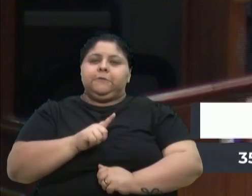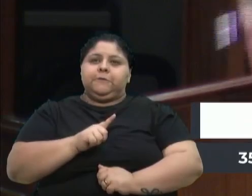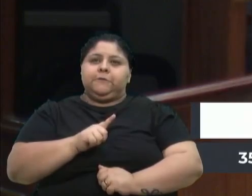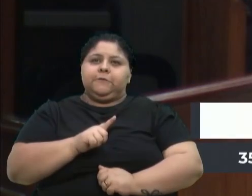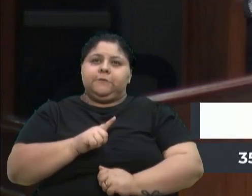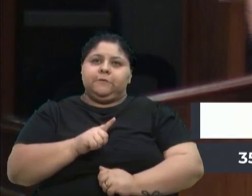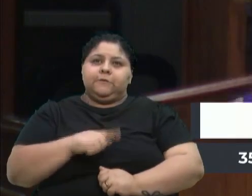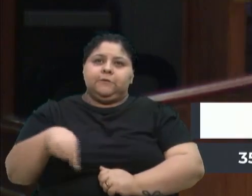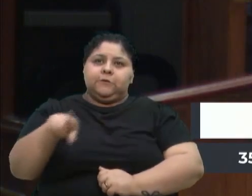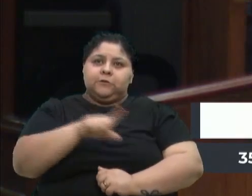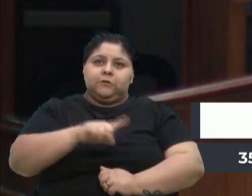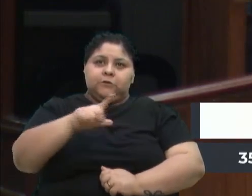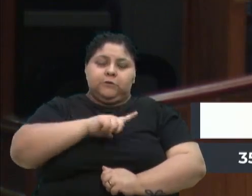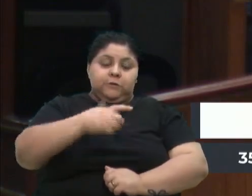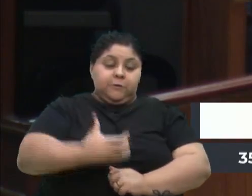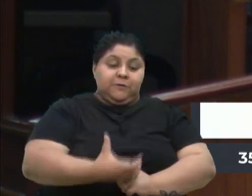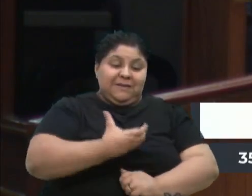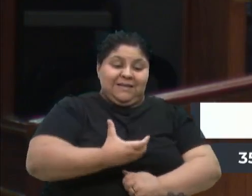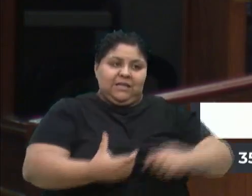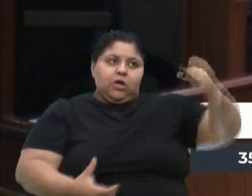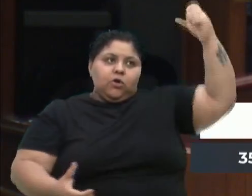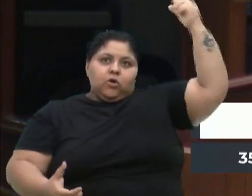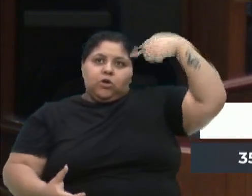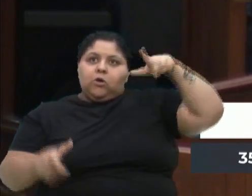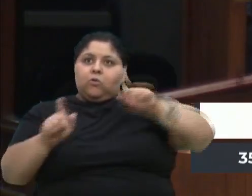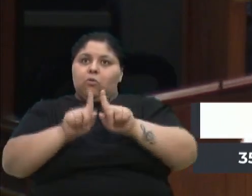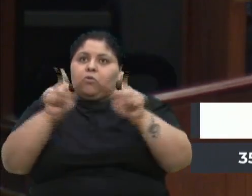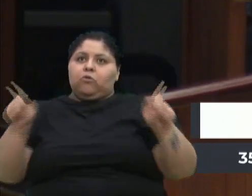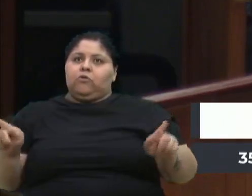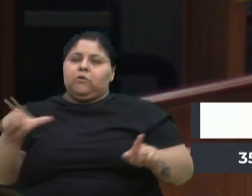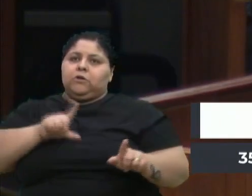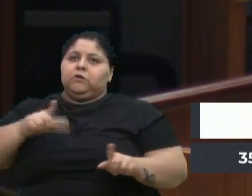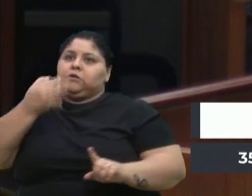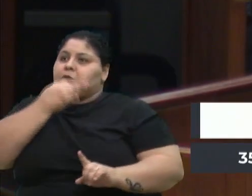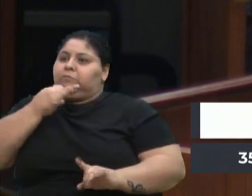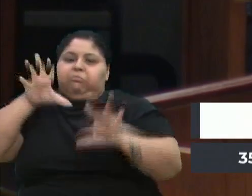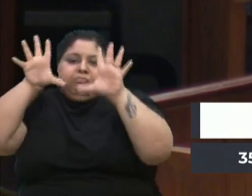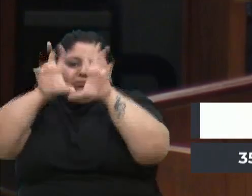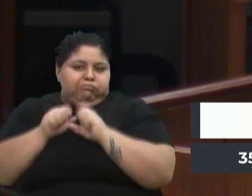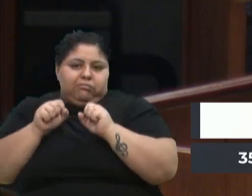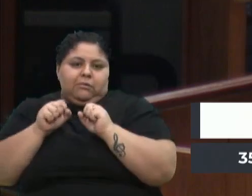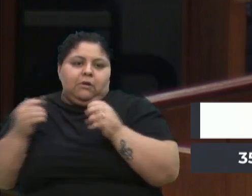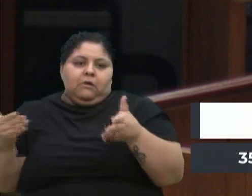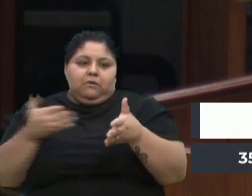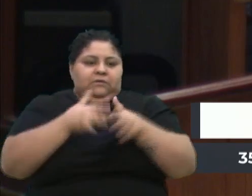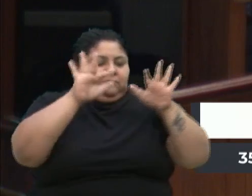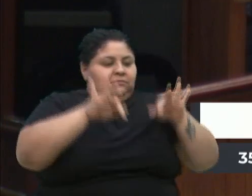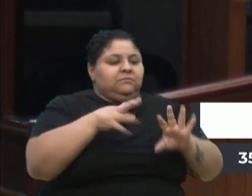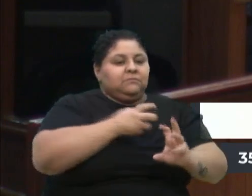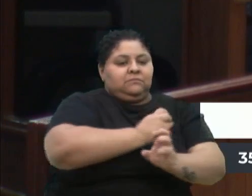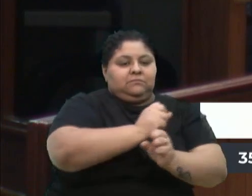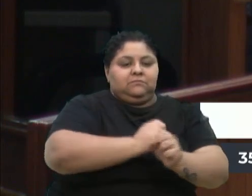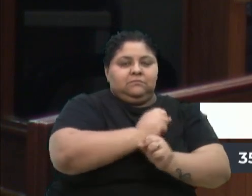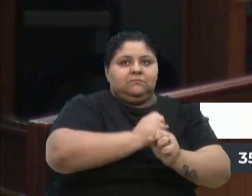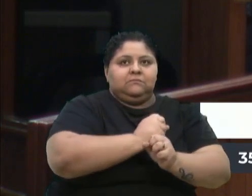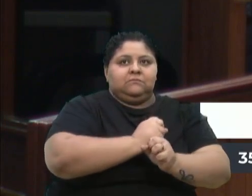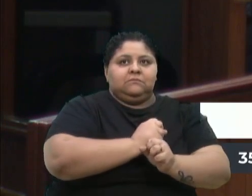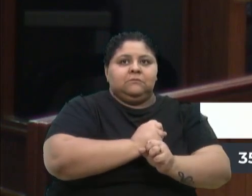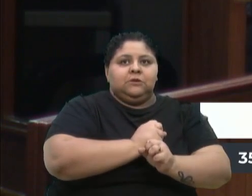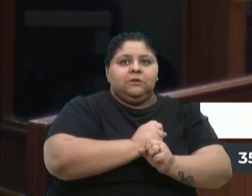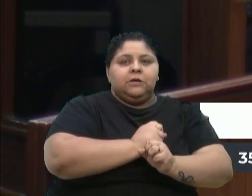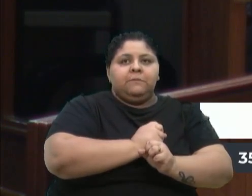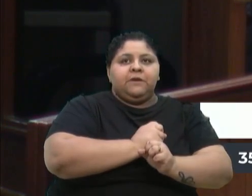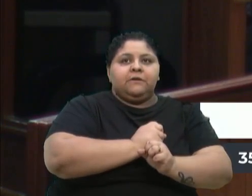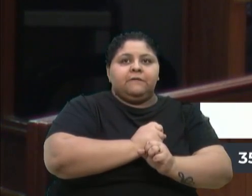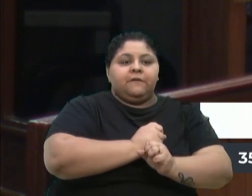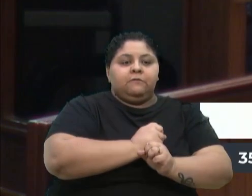nós vamos ter o Natal Luz em Gramado e nós vamos ter o Caxias no escuro até o final do ano, porque não vai dar tempo. Não vai dar